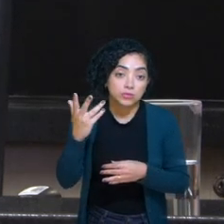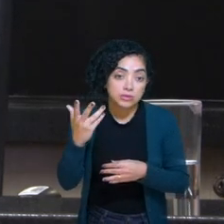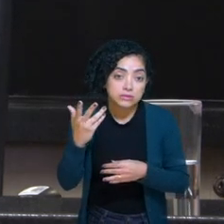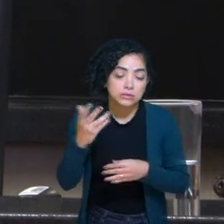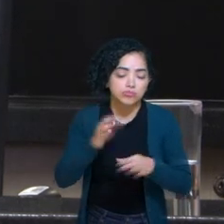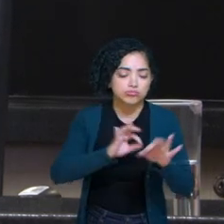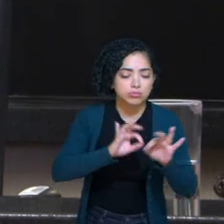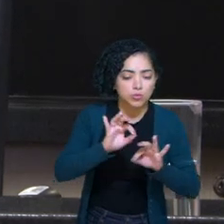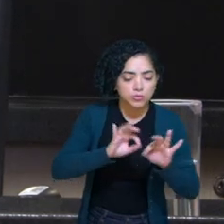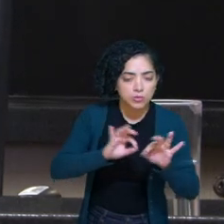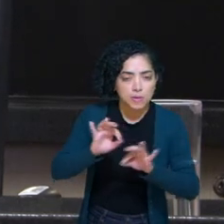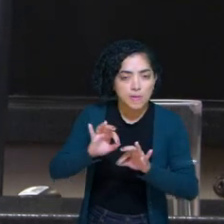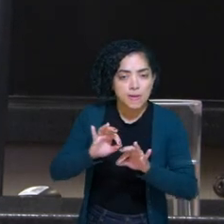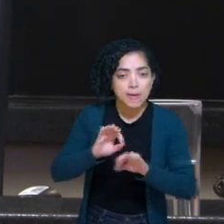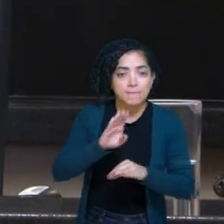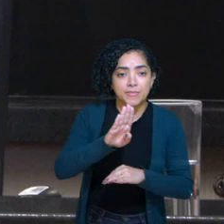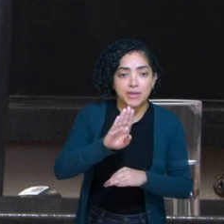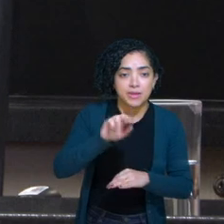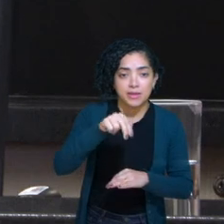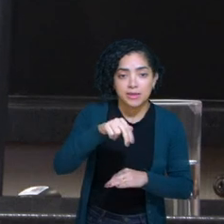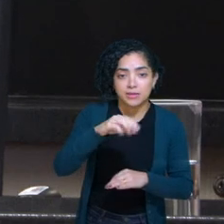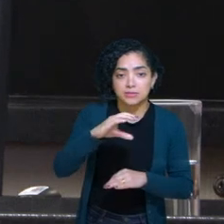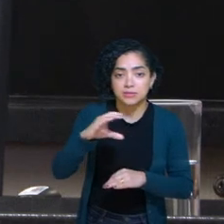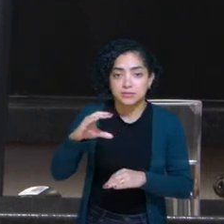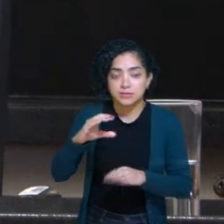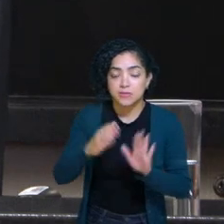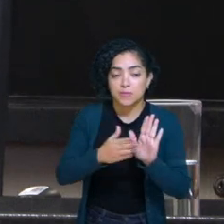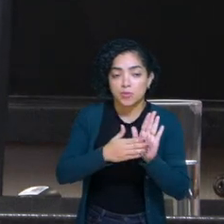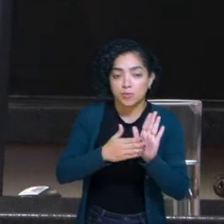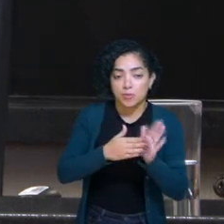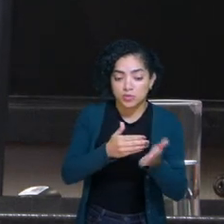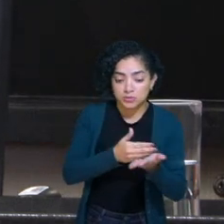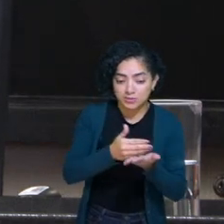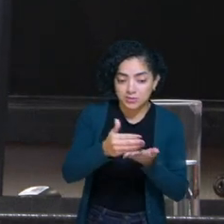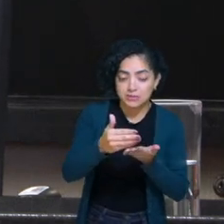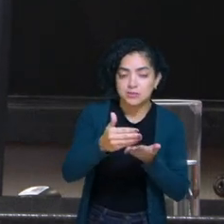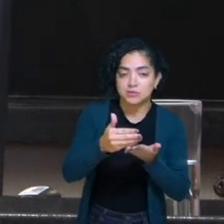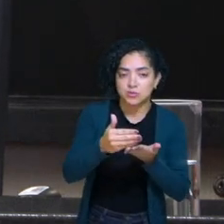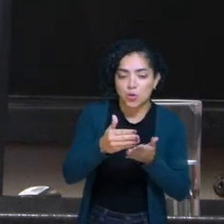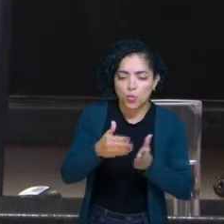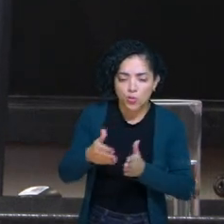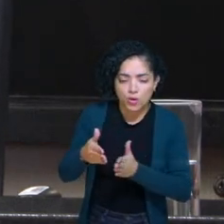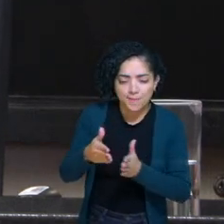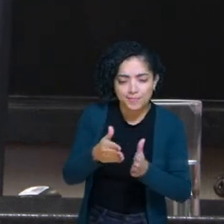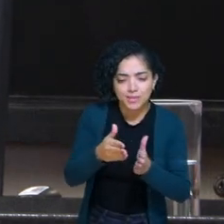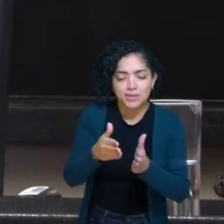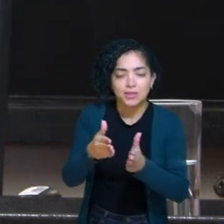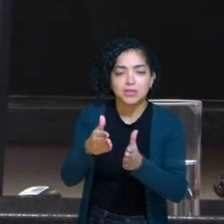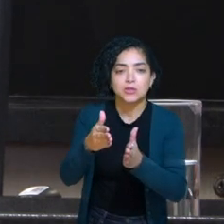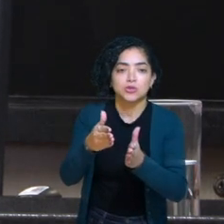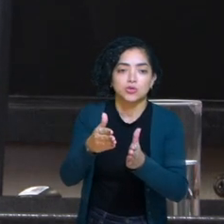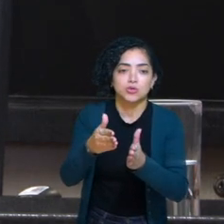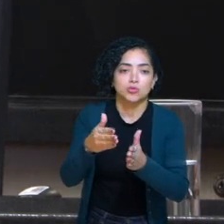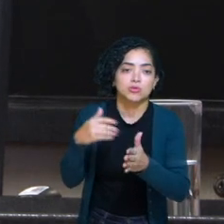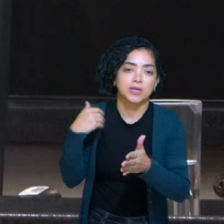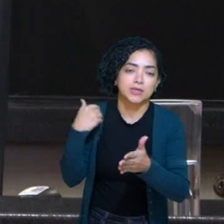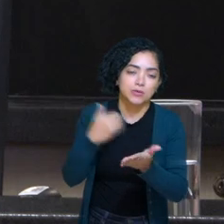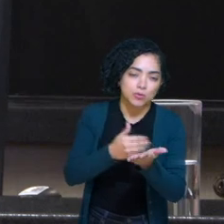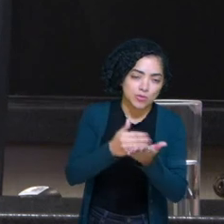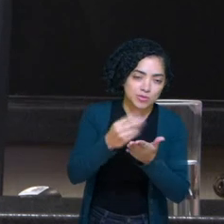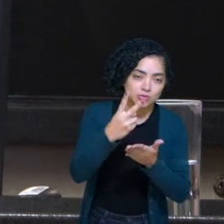da bncc né da sua proposta Inicial e o caminho que ela tomou a partir de 2016 e